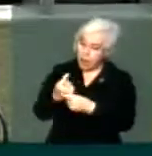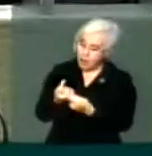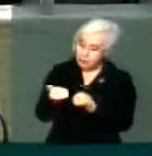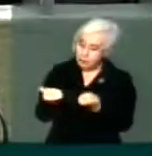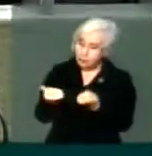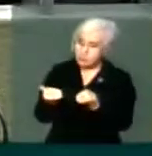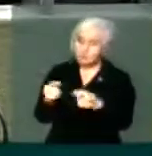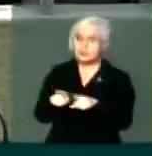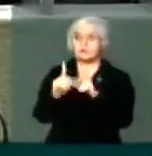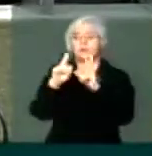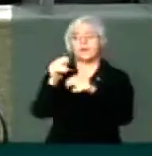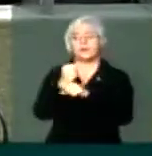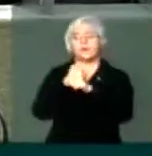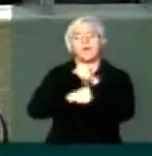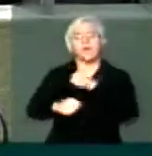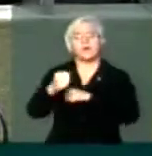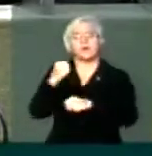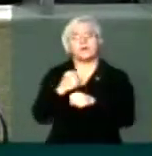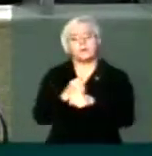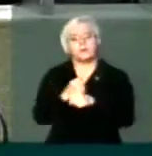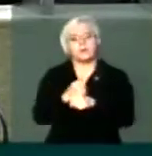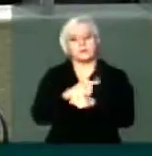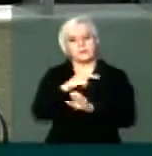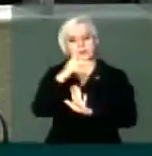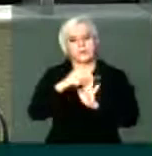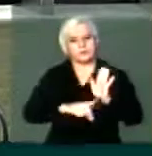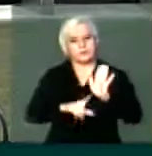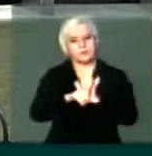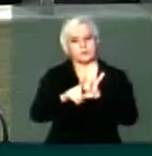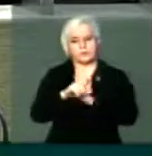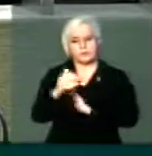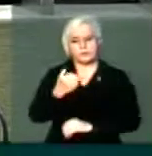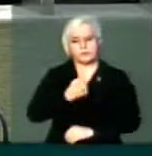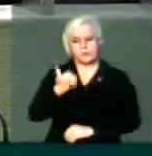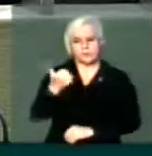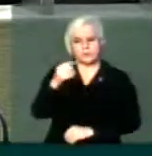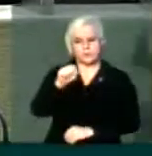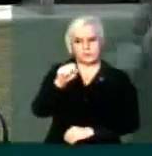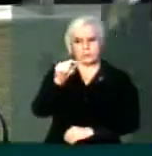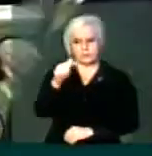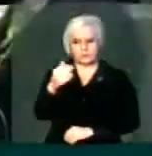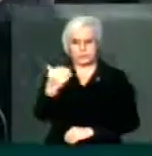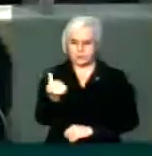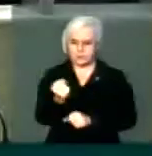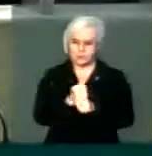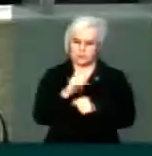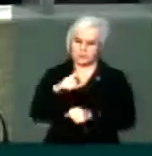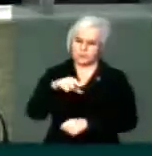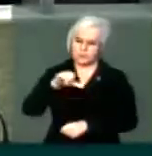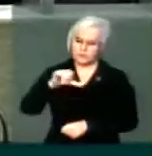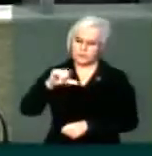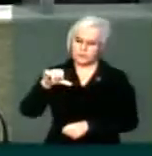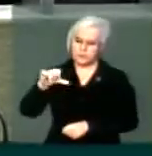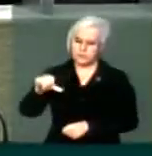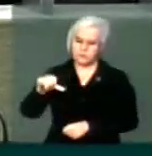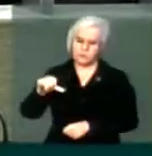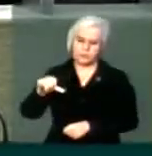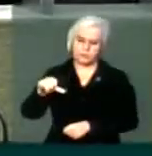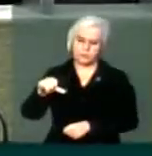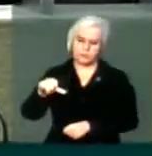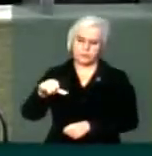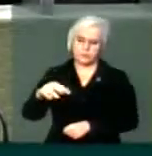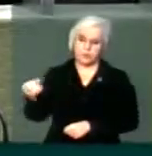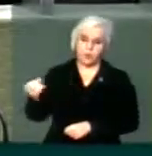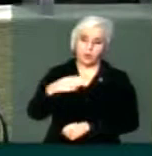como foi no ano passado com o PL de 1876 de 1999,